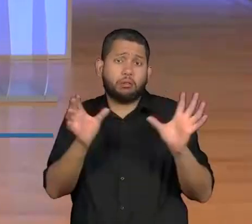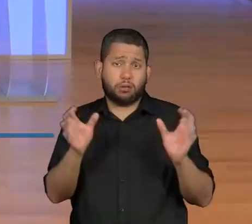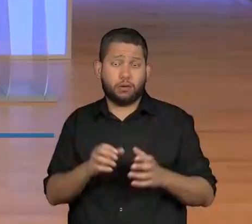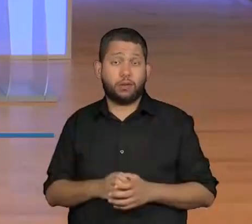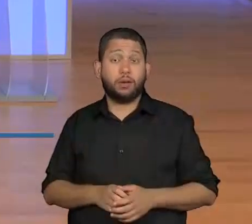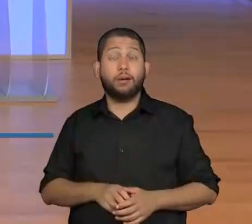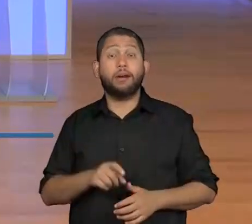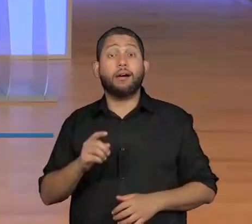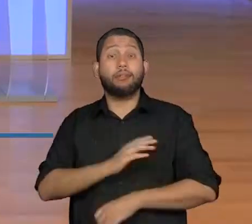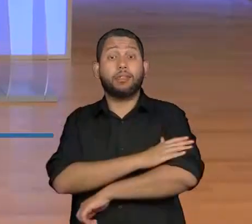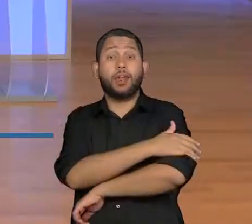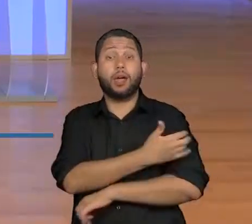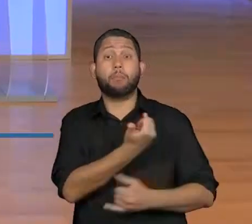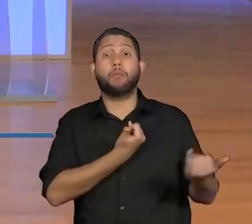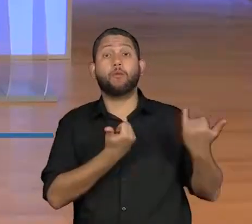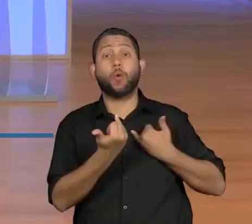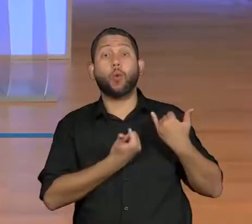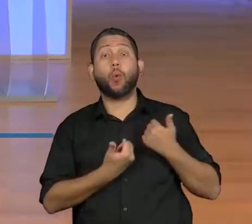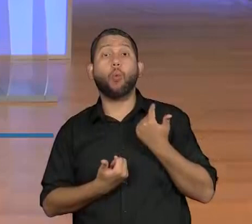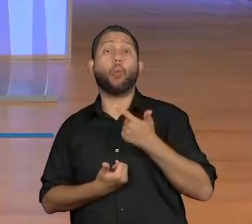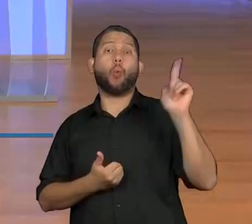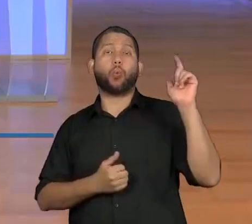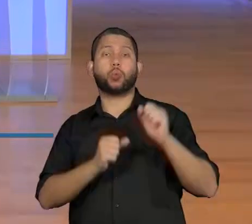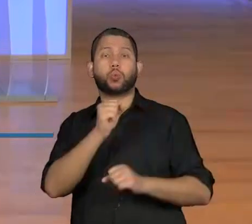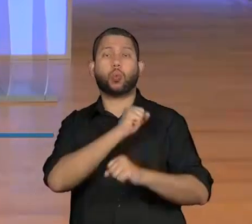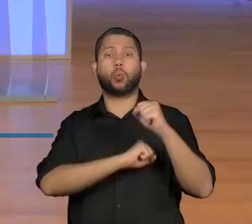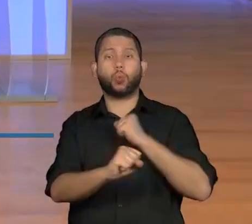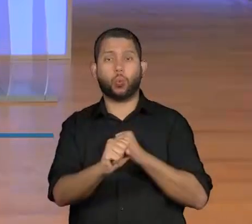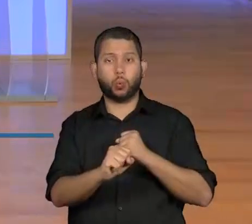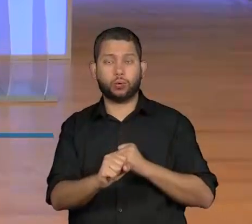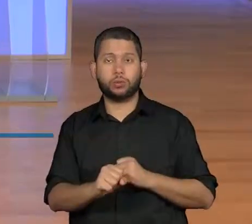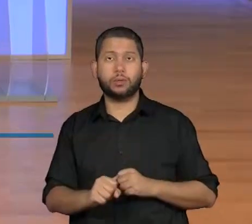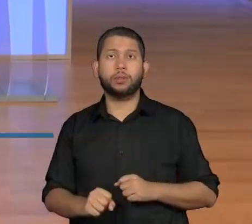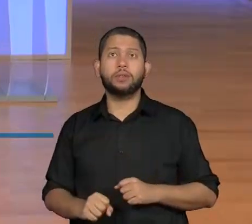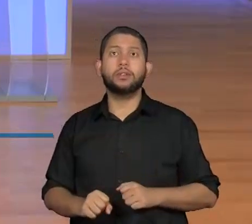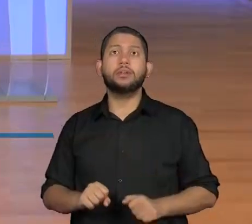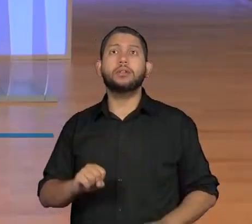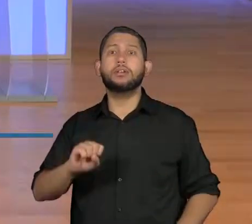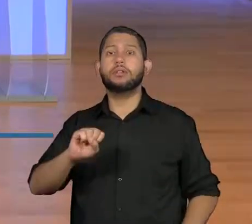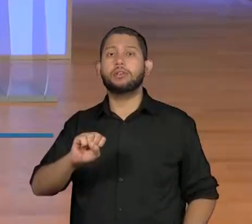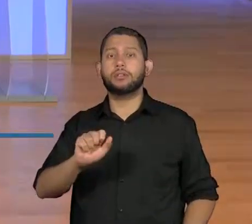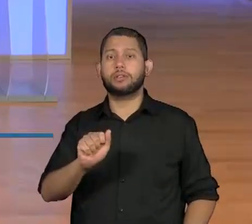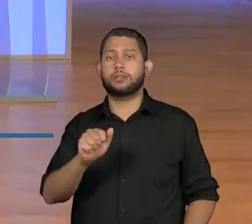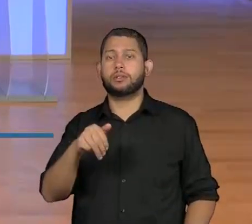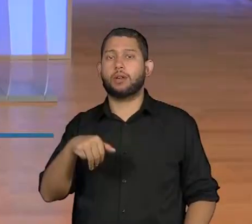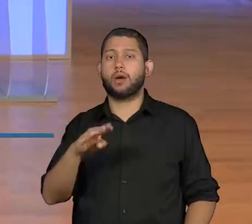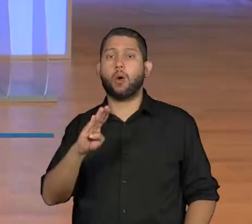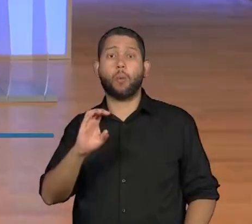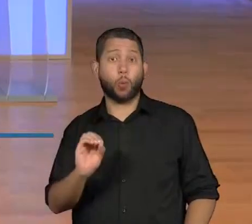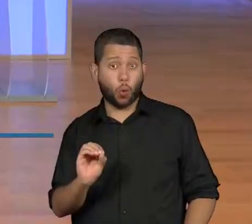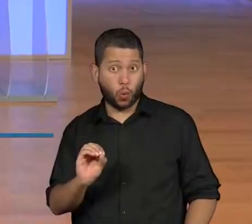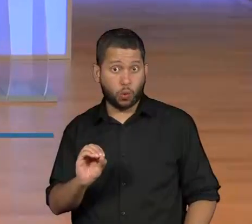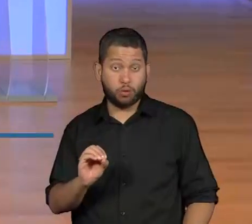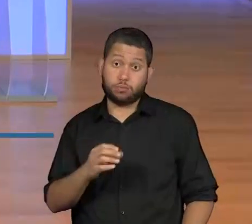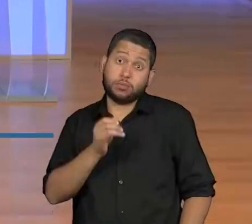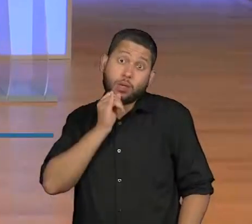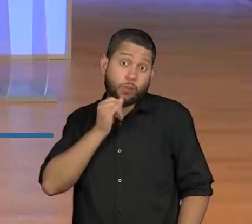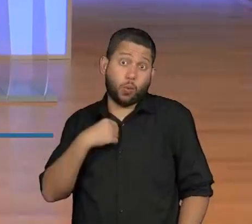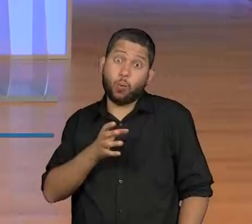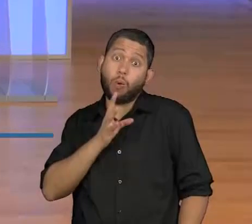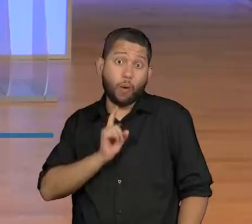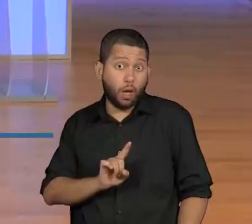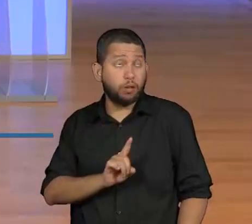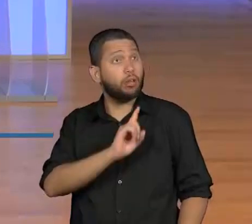de algumas outras lutas diferentes aí, o sambo. Sambo, savate. São lutas que eu não conheço, mas que eu fiquei bem